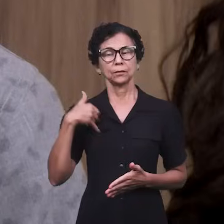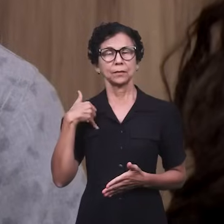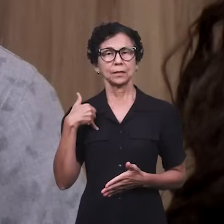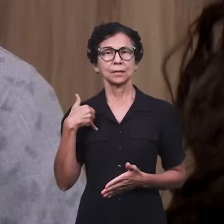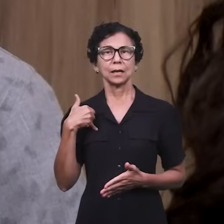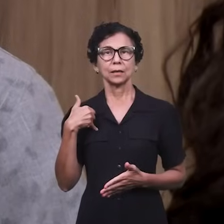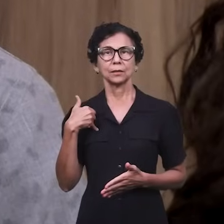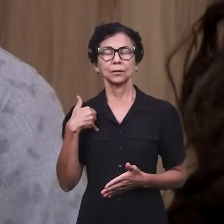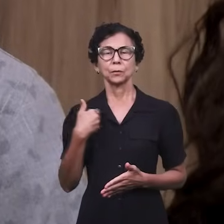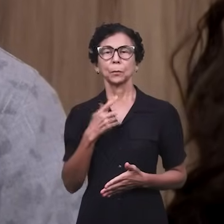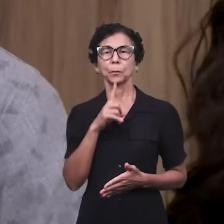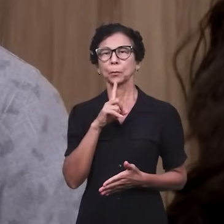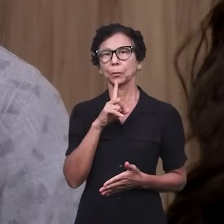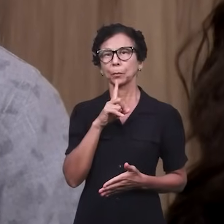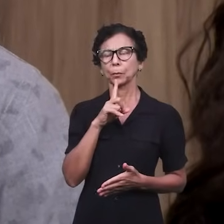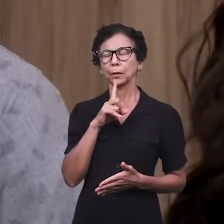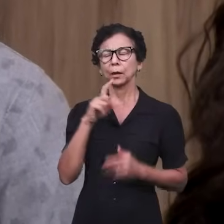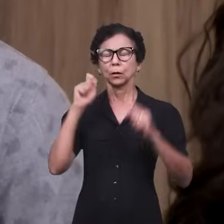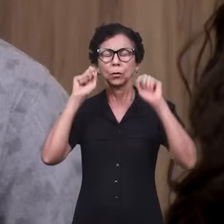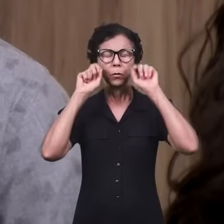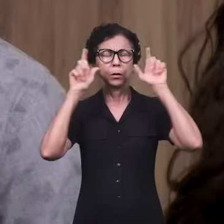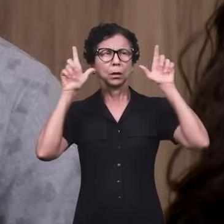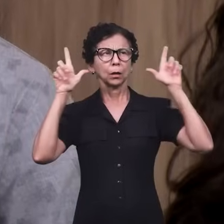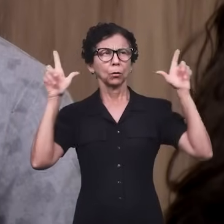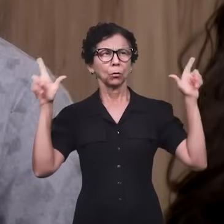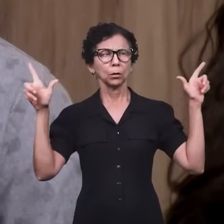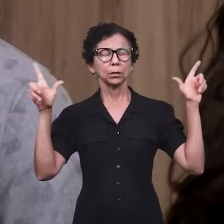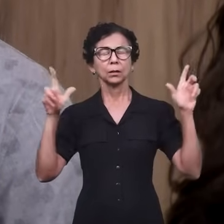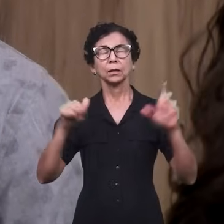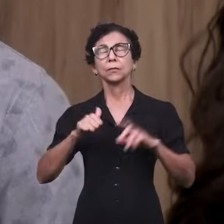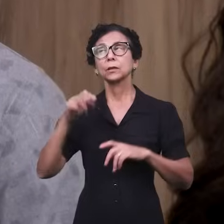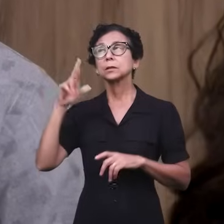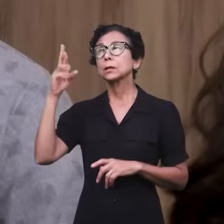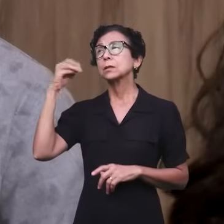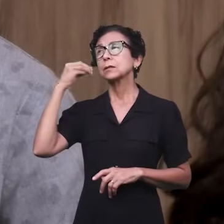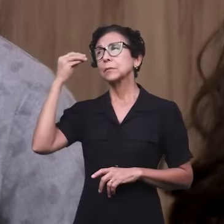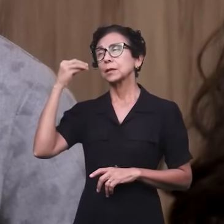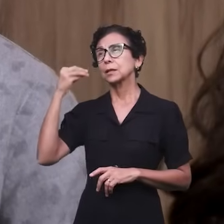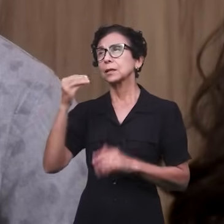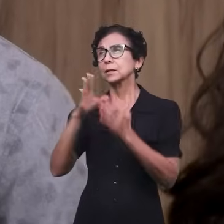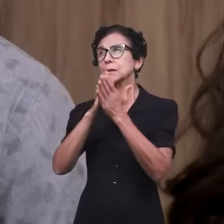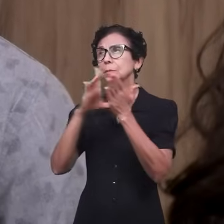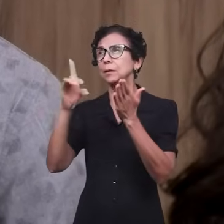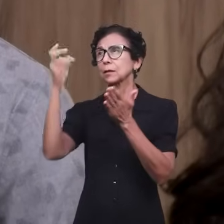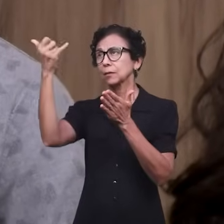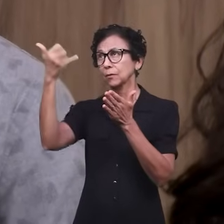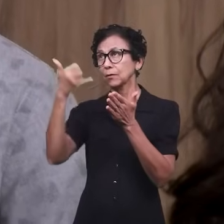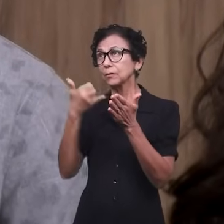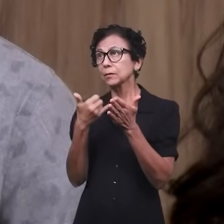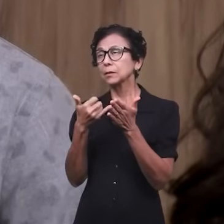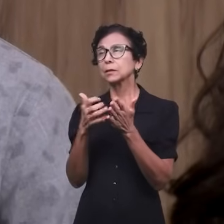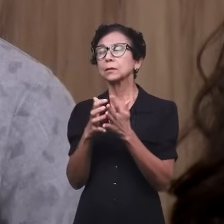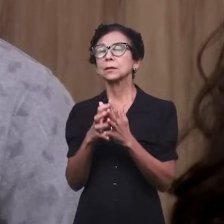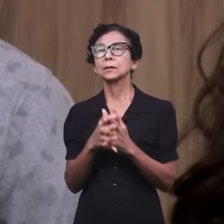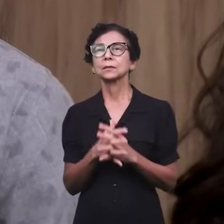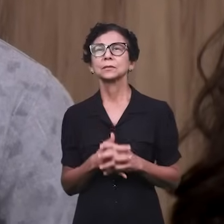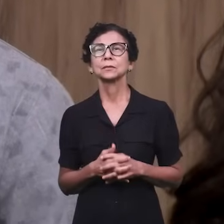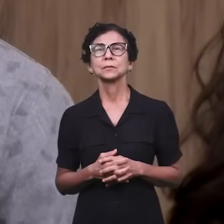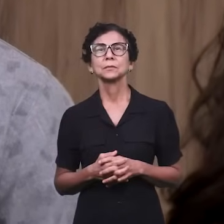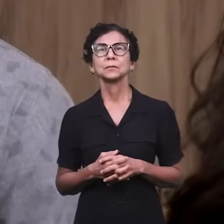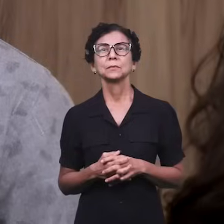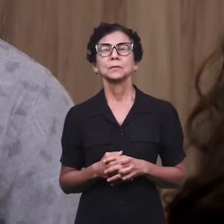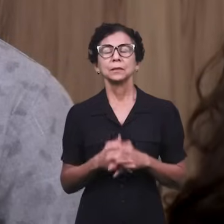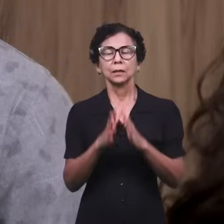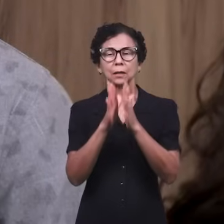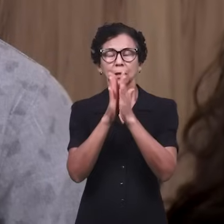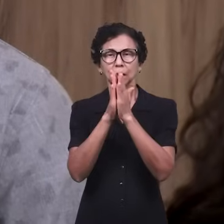e hoje assim que eu acordei eu pedi uma experiência ao senhor que falasse comigo através da palavra e assim que